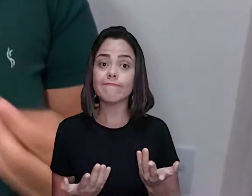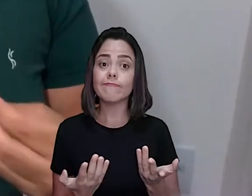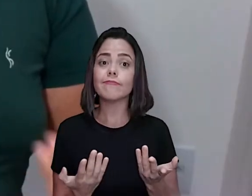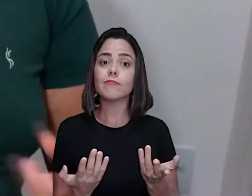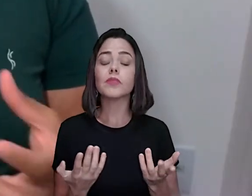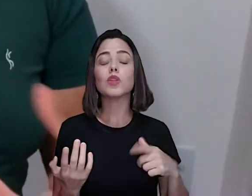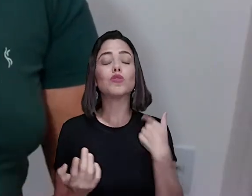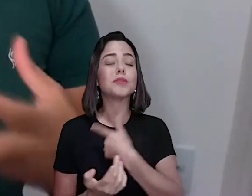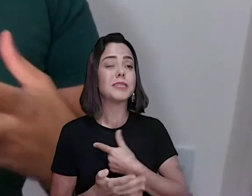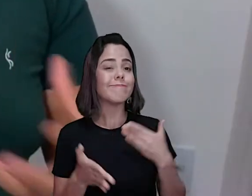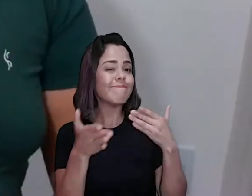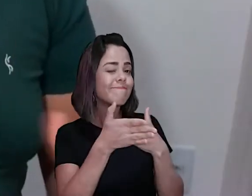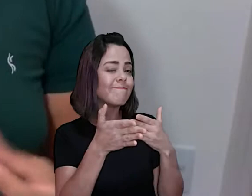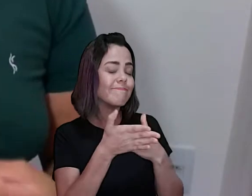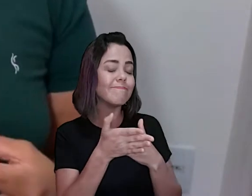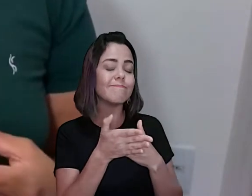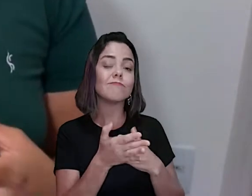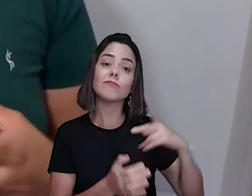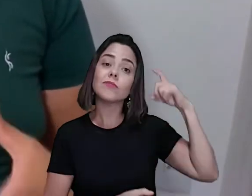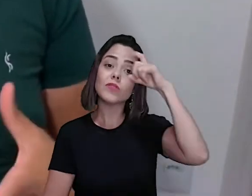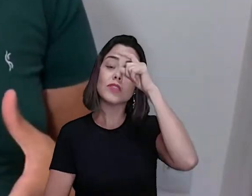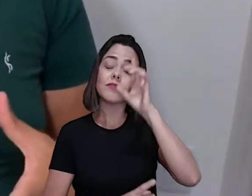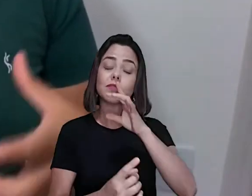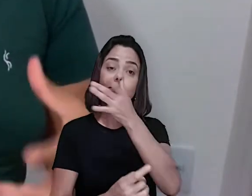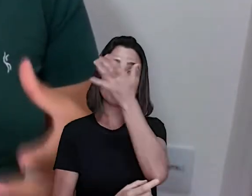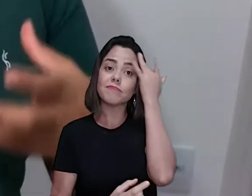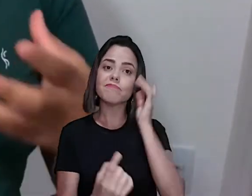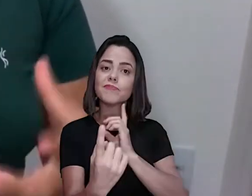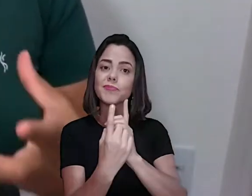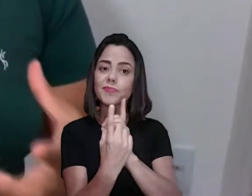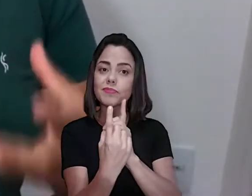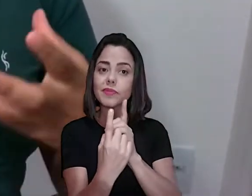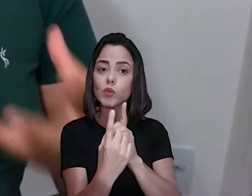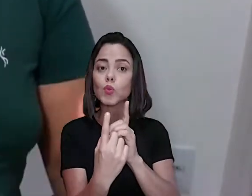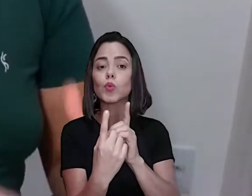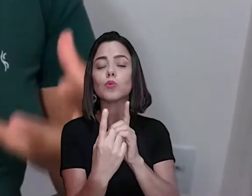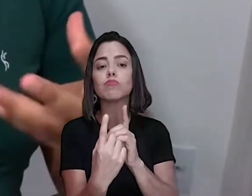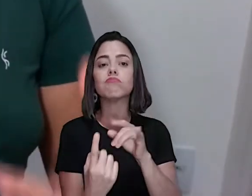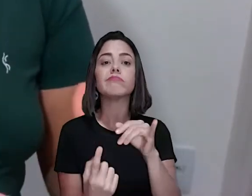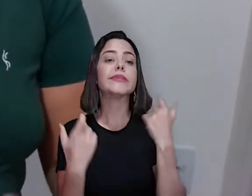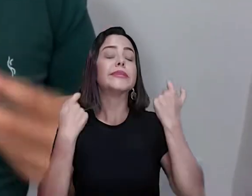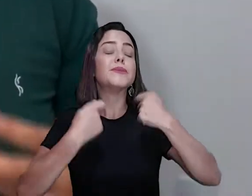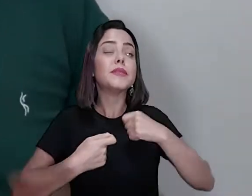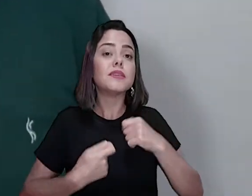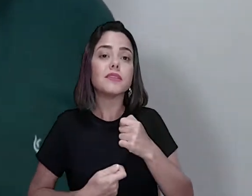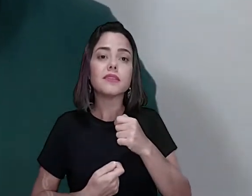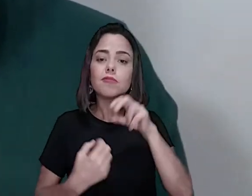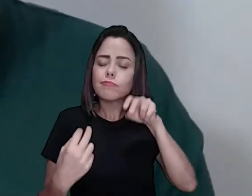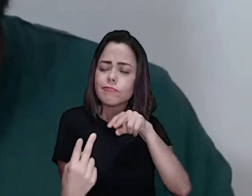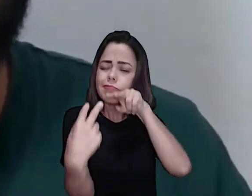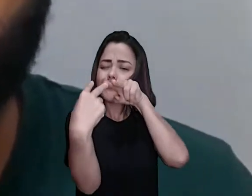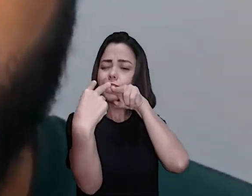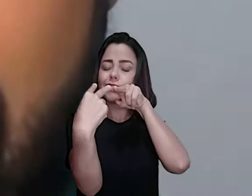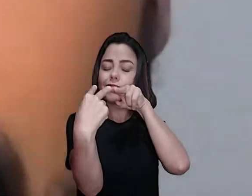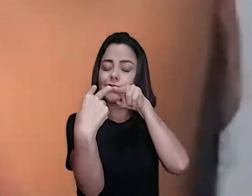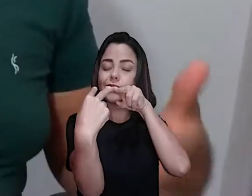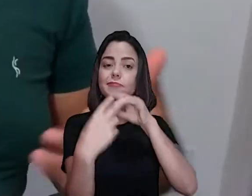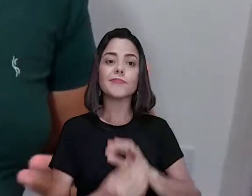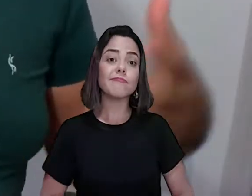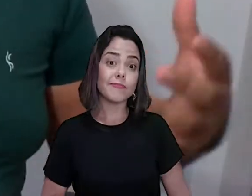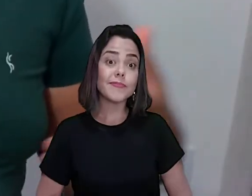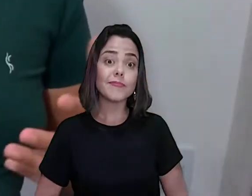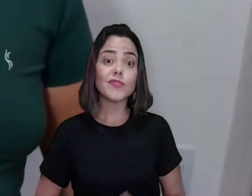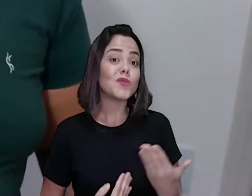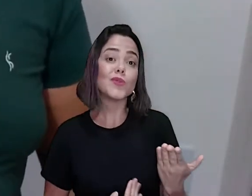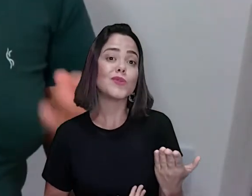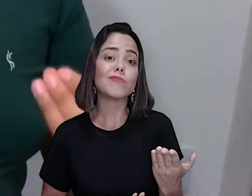vai dificultar a relação interpessoal. Se você precisar ter aquele contato olho no olho com o funcionário, você